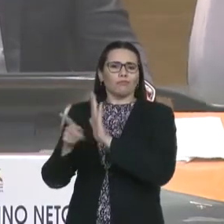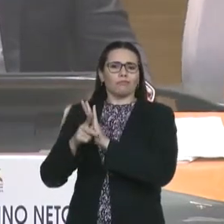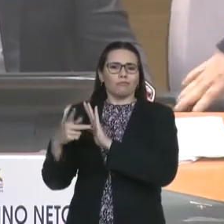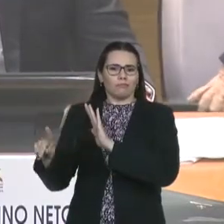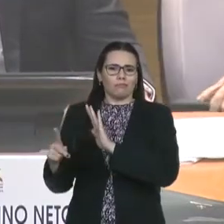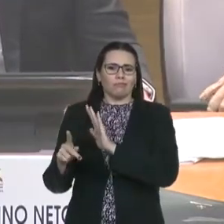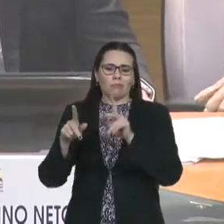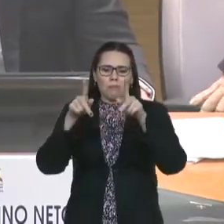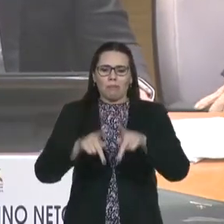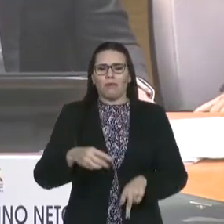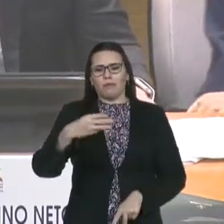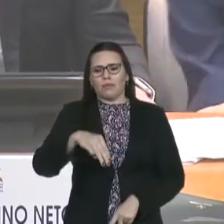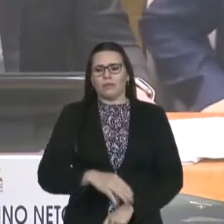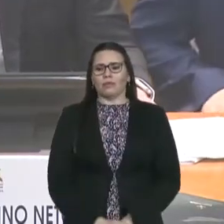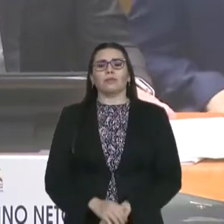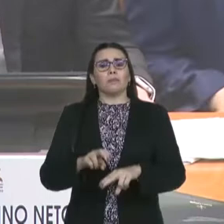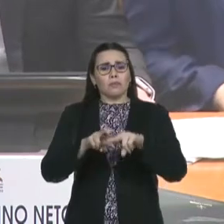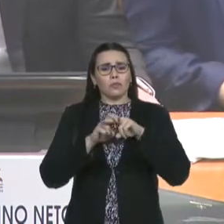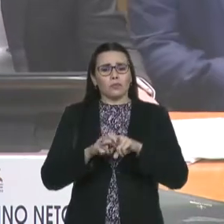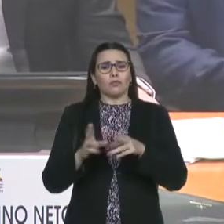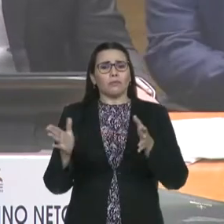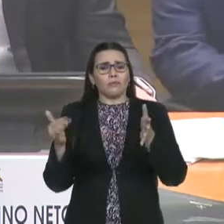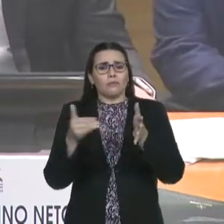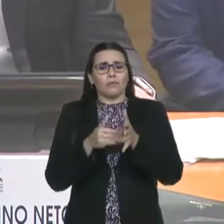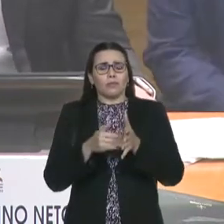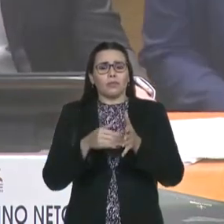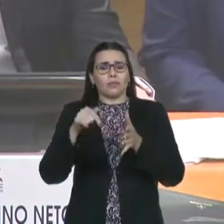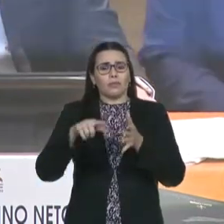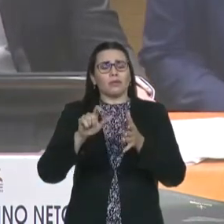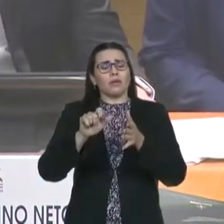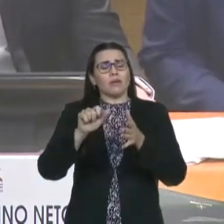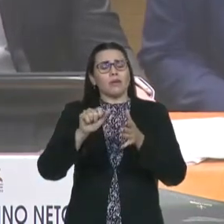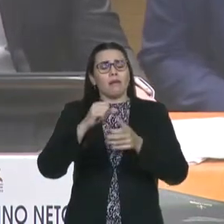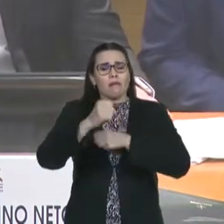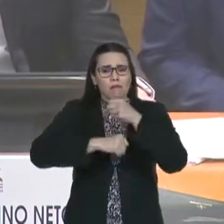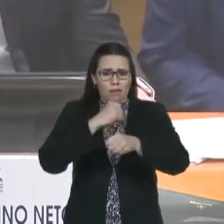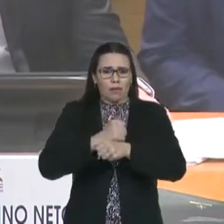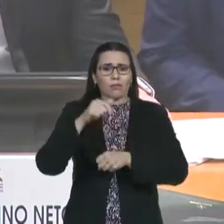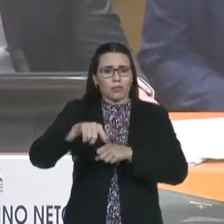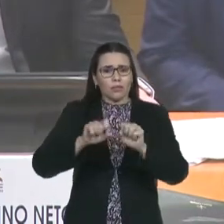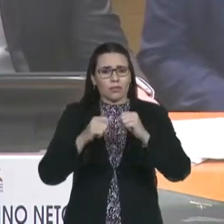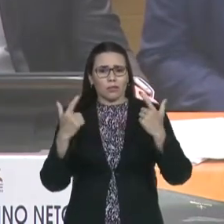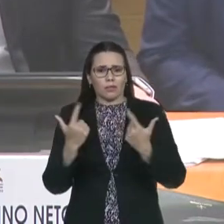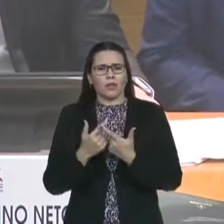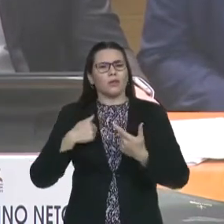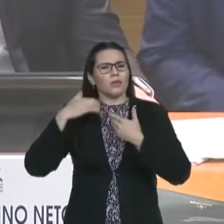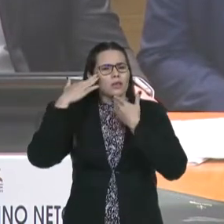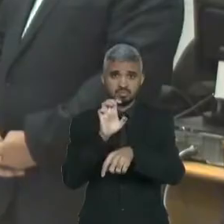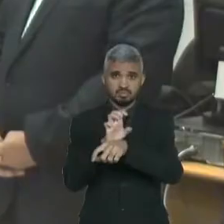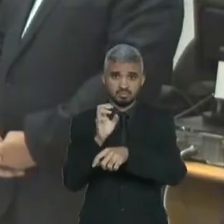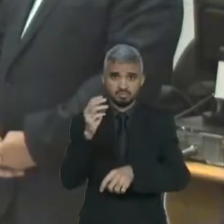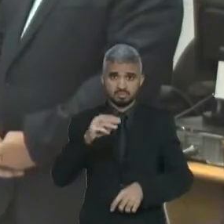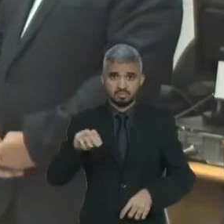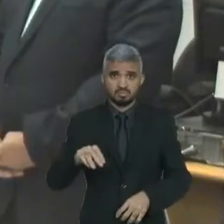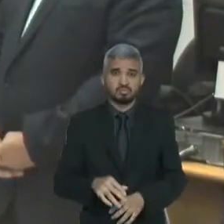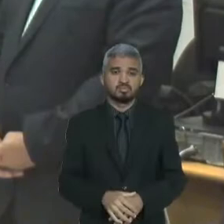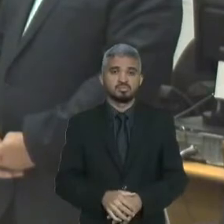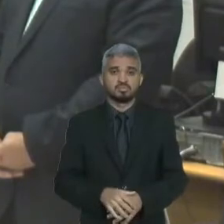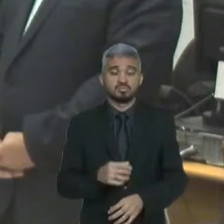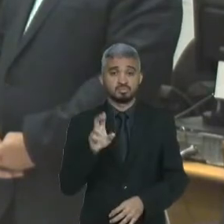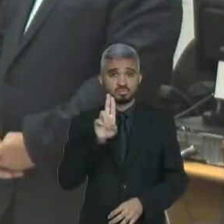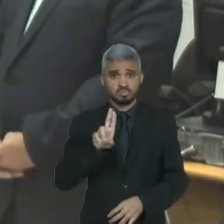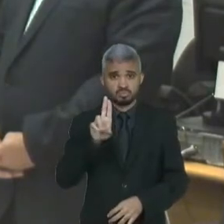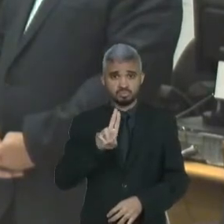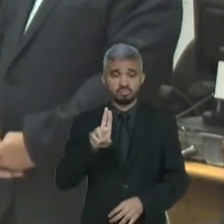Assembleia Legislativa, deputado Otelino Neto, promulgou projeto de lei de autoria do deputado Neto Evangelista, que garante